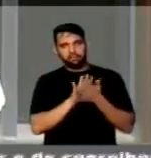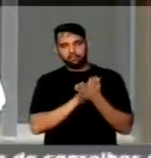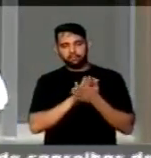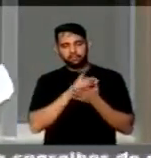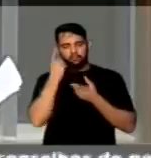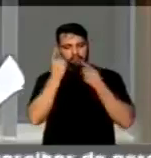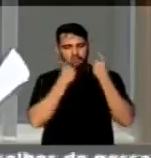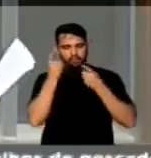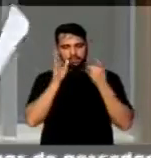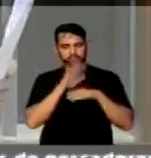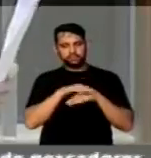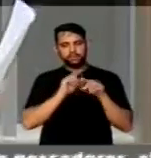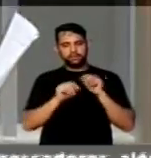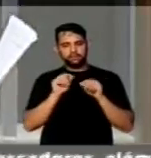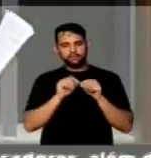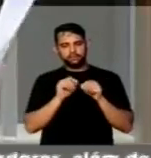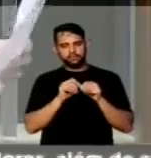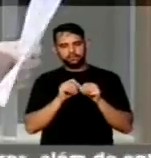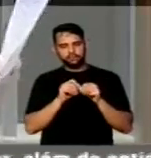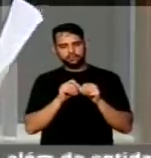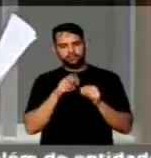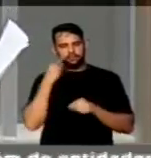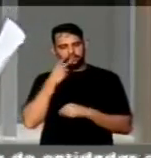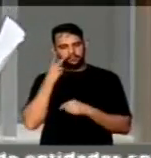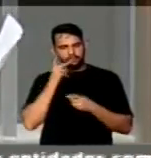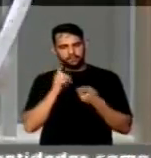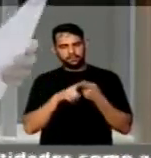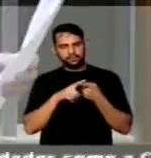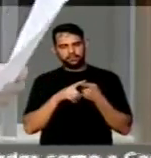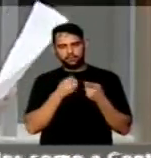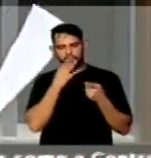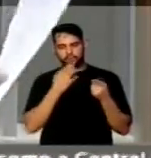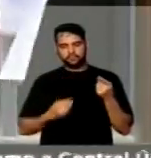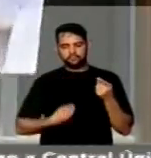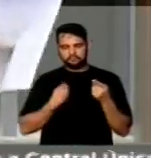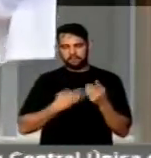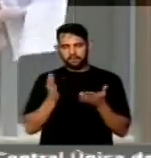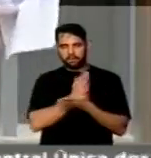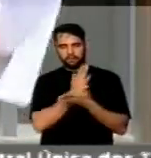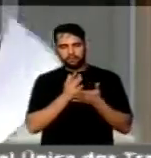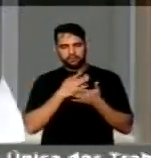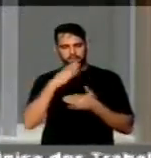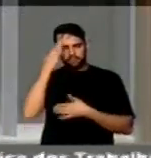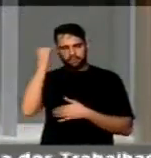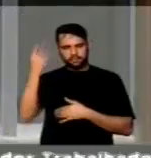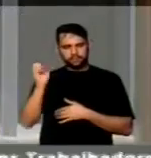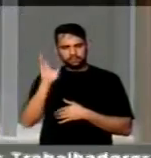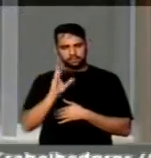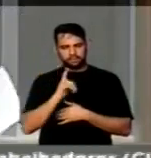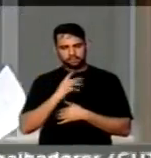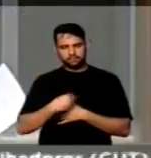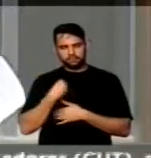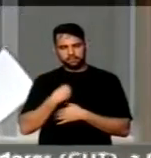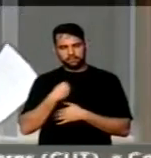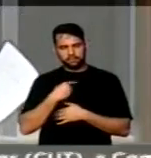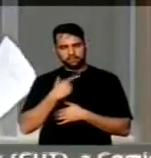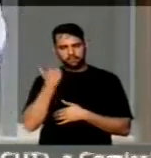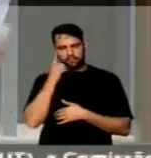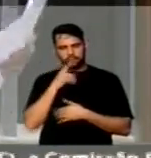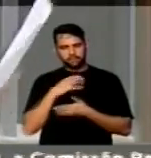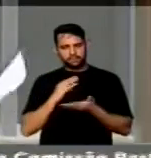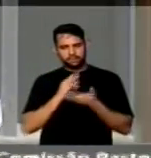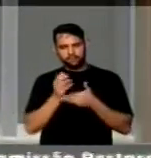Estão preocupados mais com o uísque, com o vinho, com a boa vida que alguns artistas brasileiros têm graças